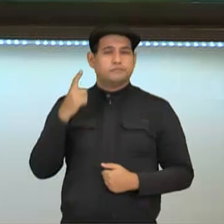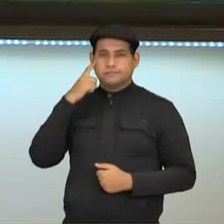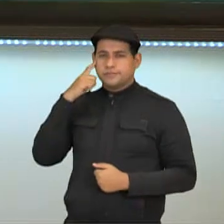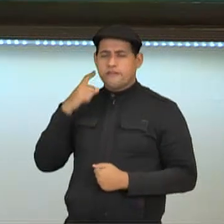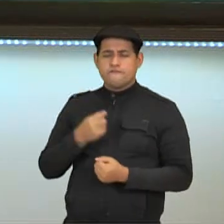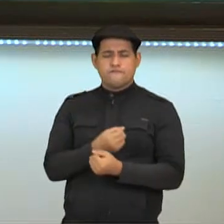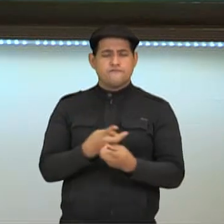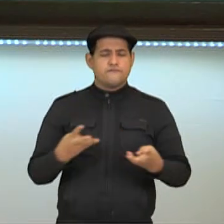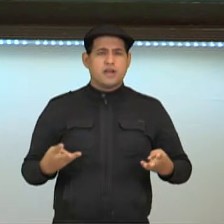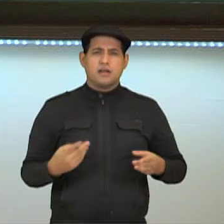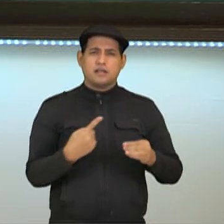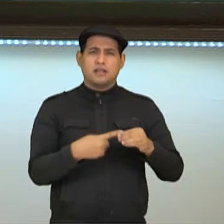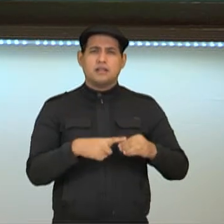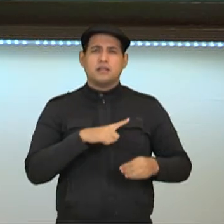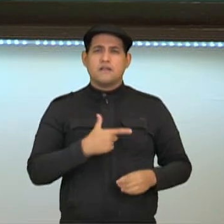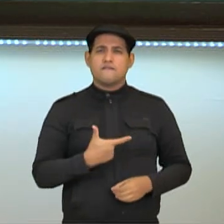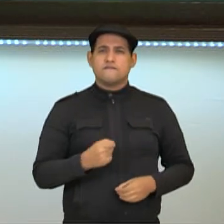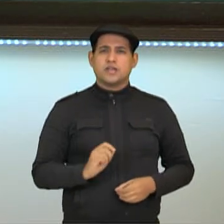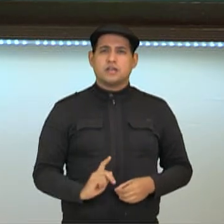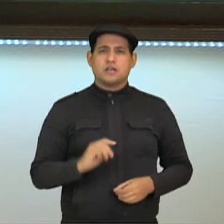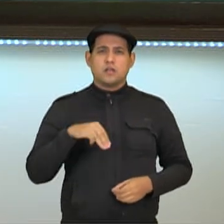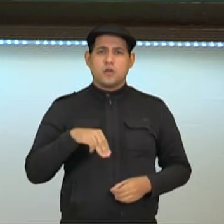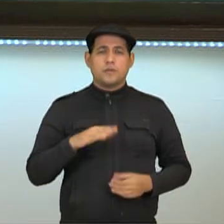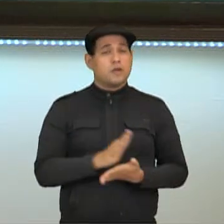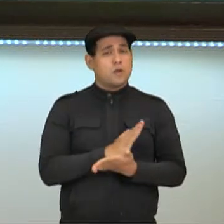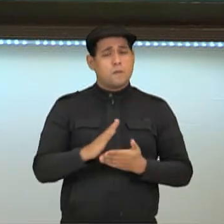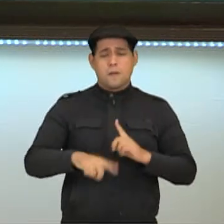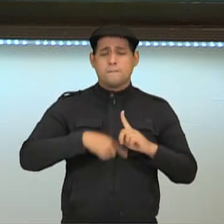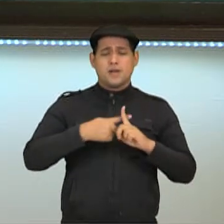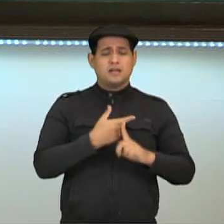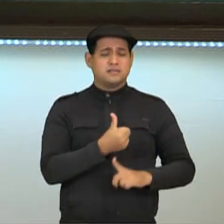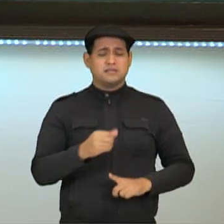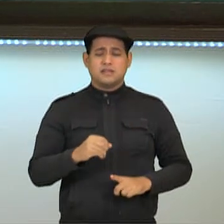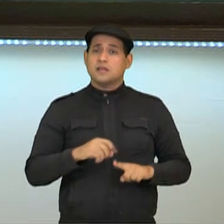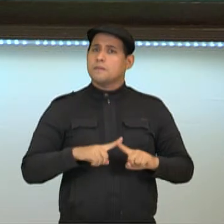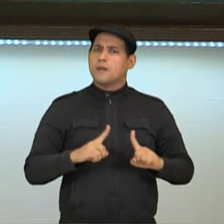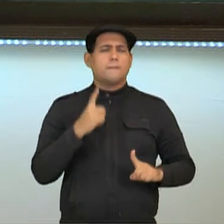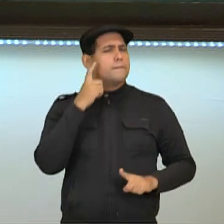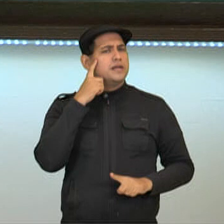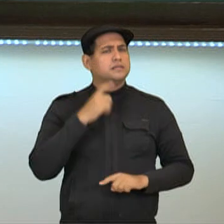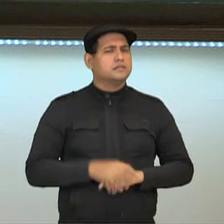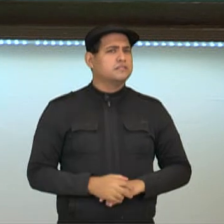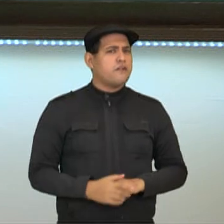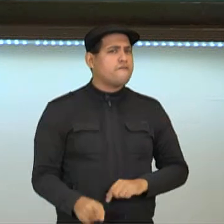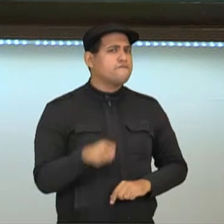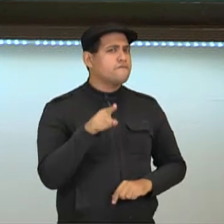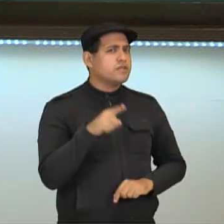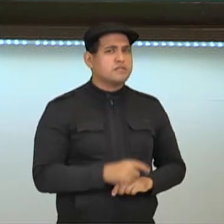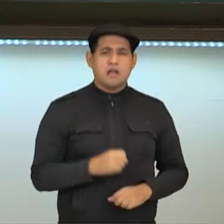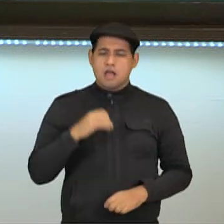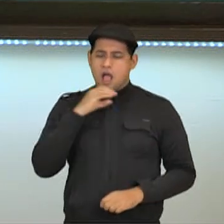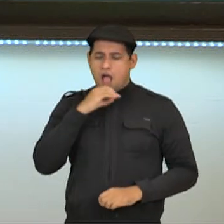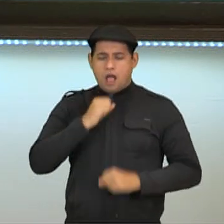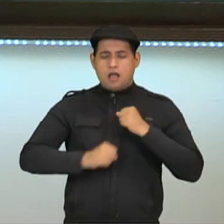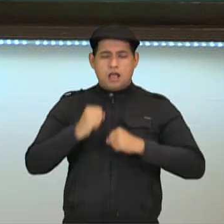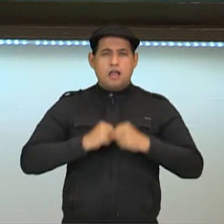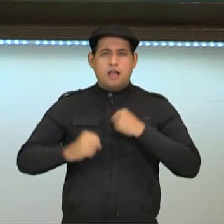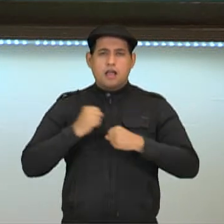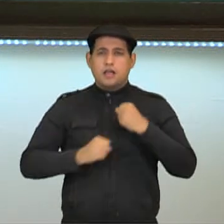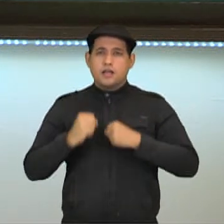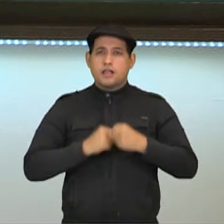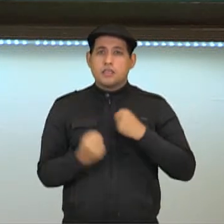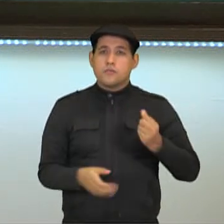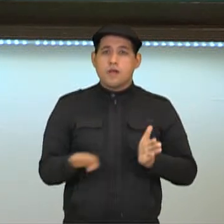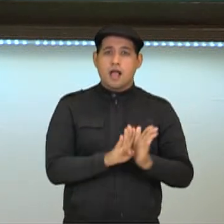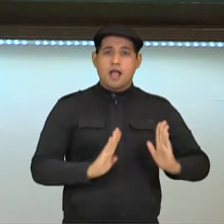muitas cidades que dão 20 quilômetros, algumas vão dar até mais, né? 60. Mas pense, você sai correndo da sua casa agora